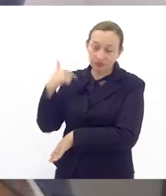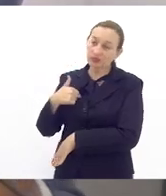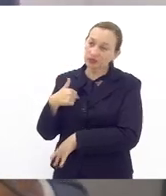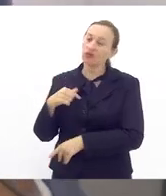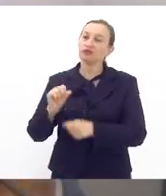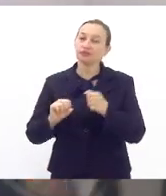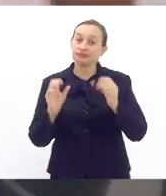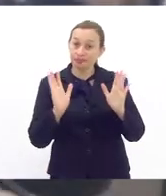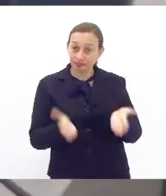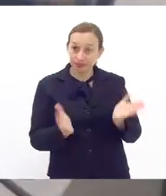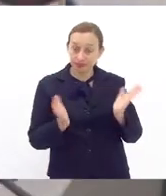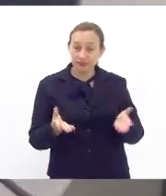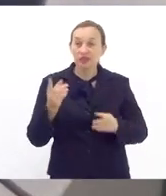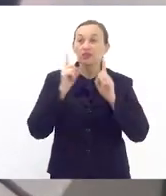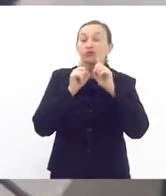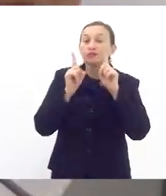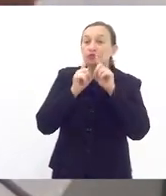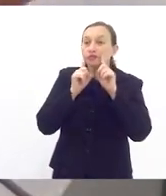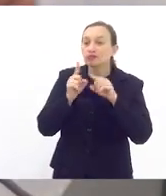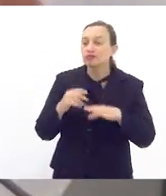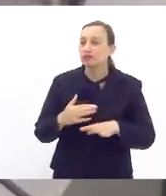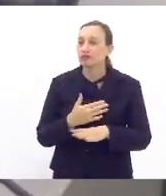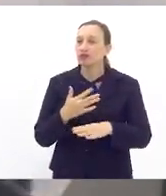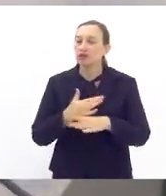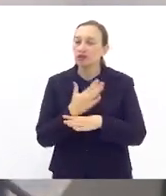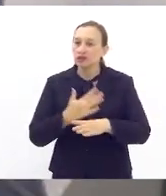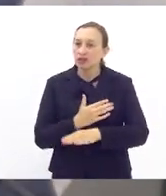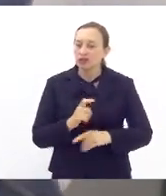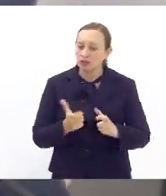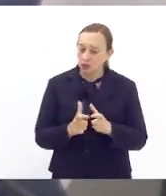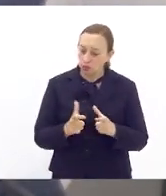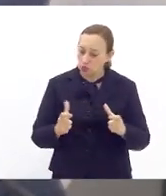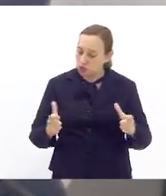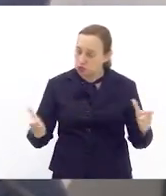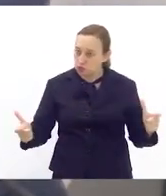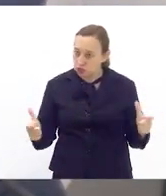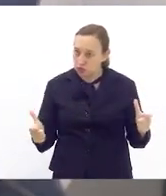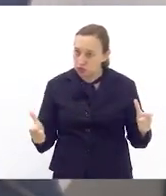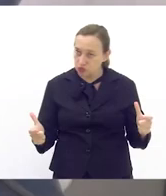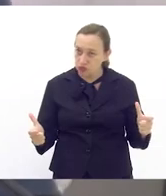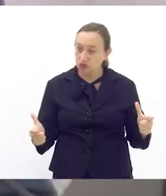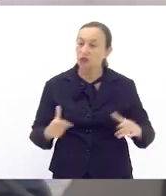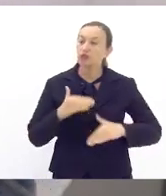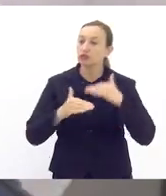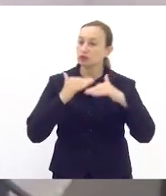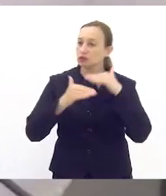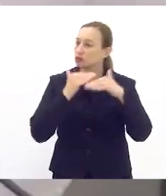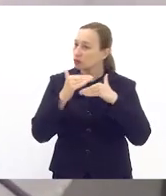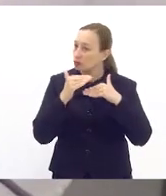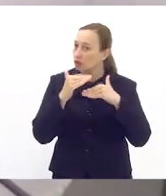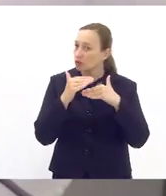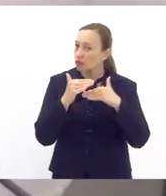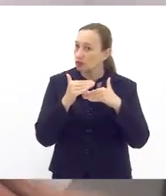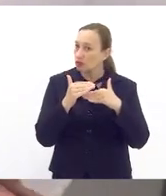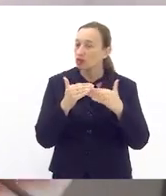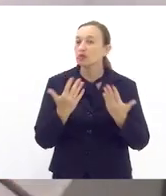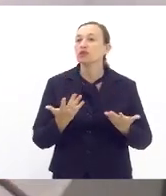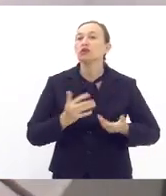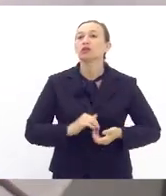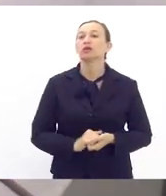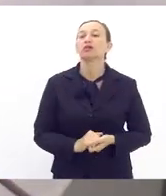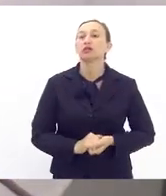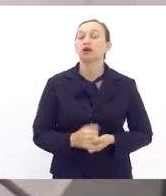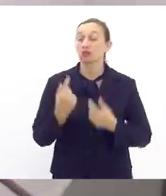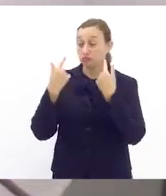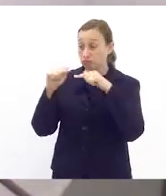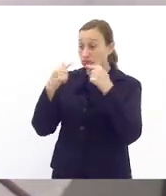hoje Maricá é uma cidade que se desenvolve que cresce Urbano antigamente avassaladoramente pela infraestrutura que a prefeitura faz eu